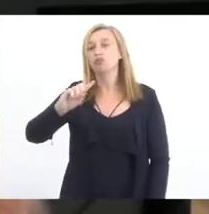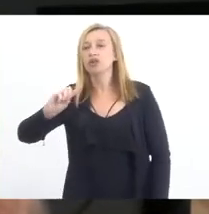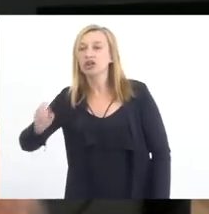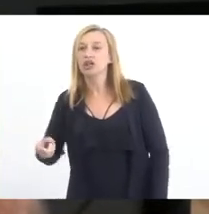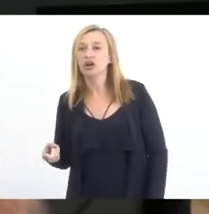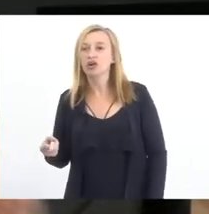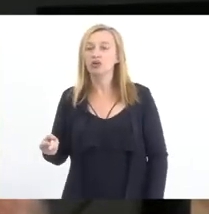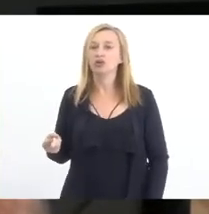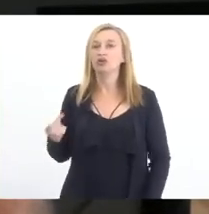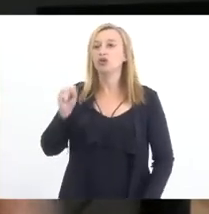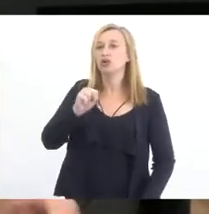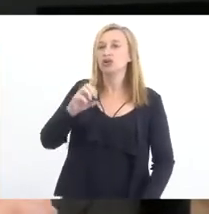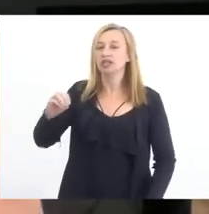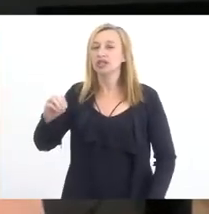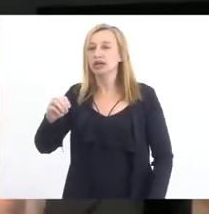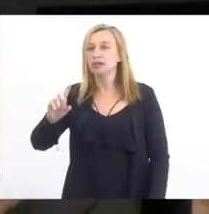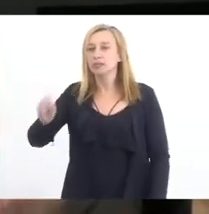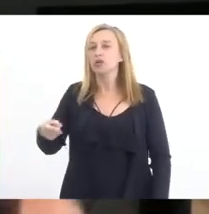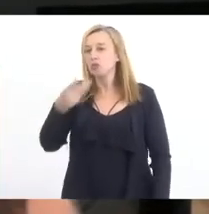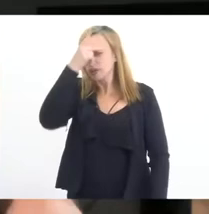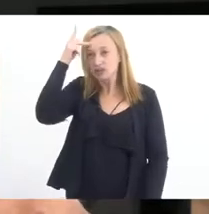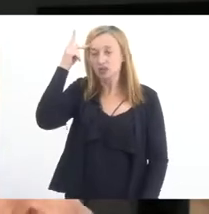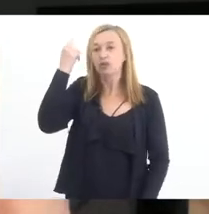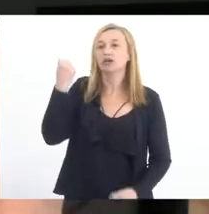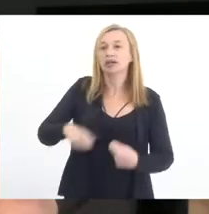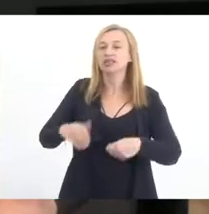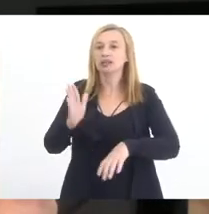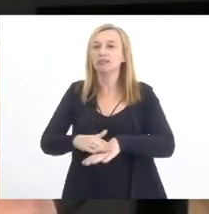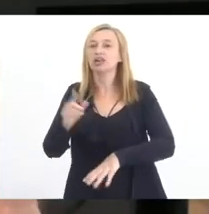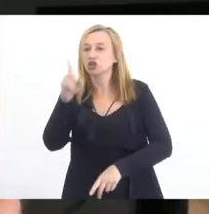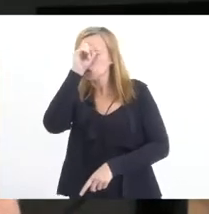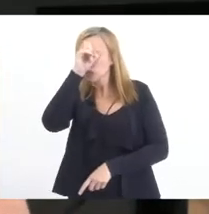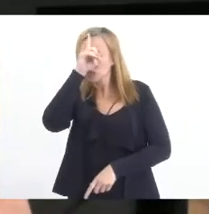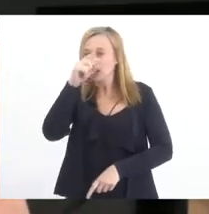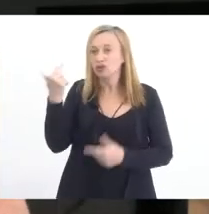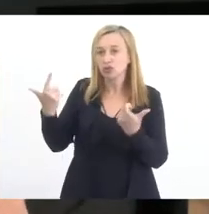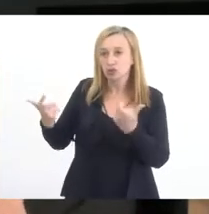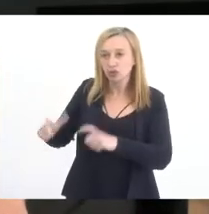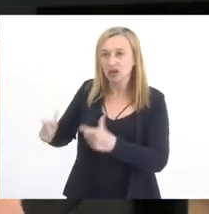1.500.000 pessoas. Precisamos de mais hospitais do Estado.